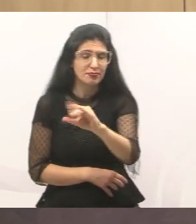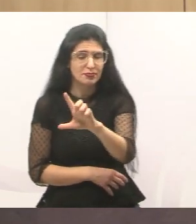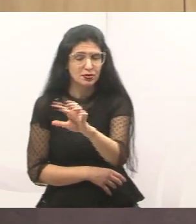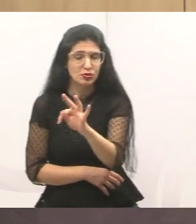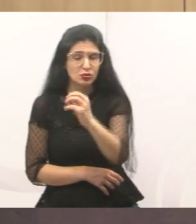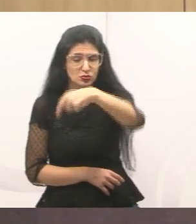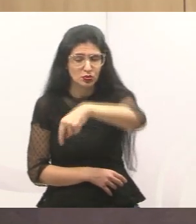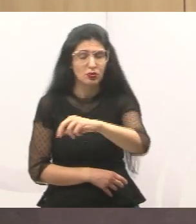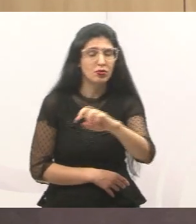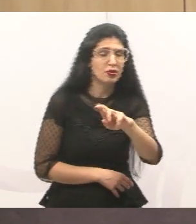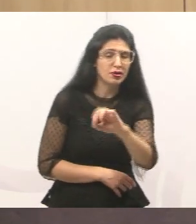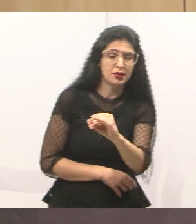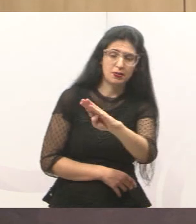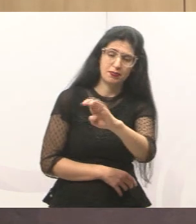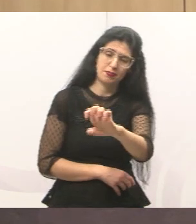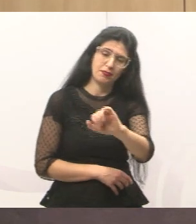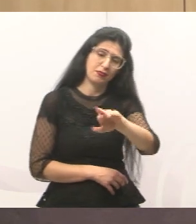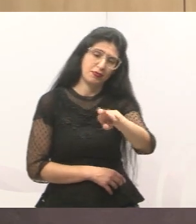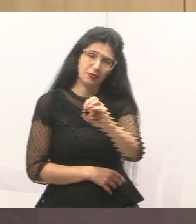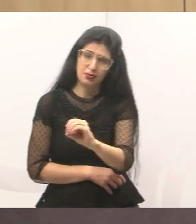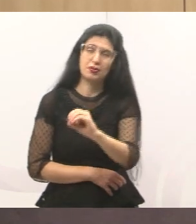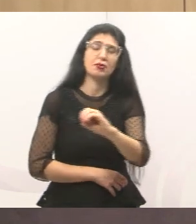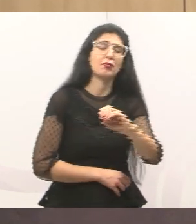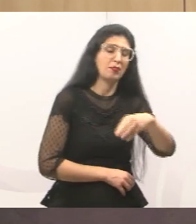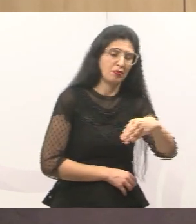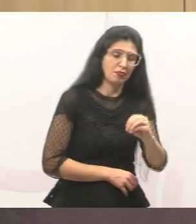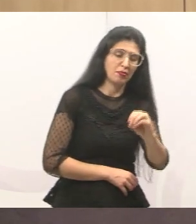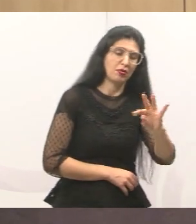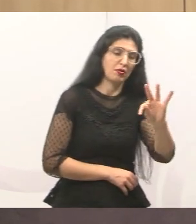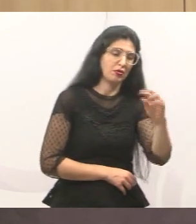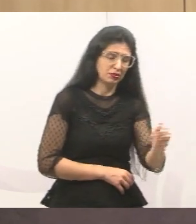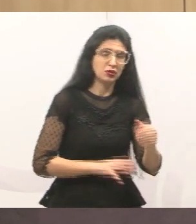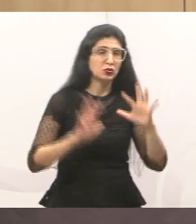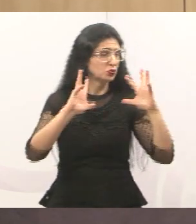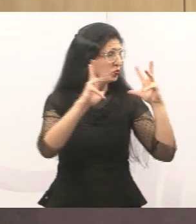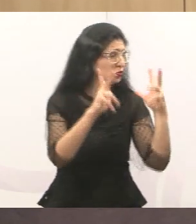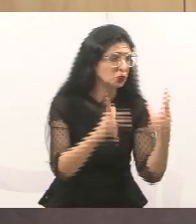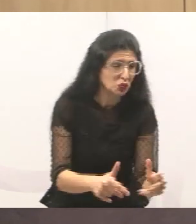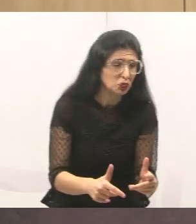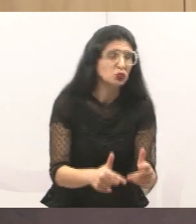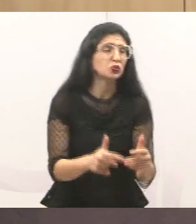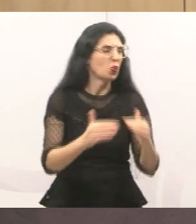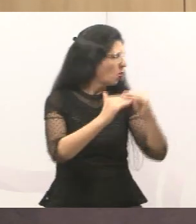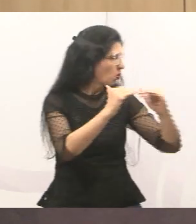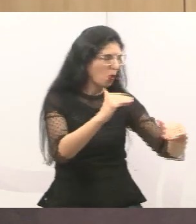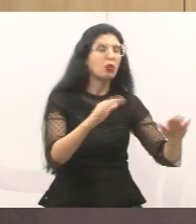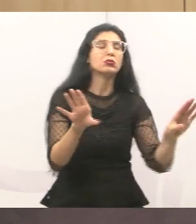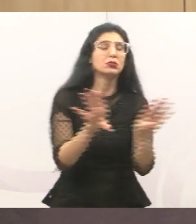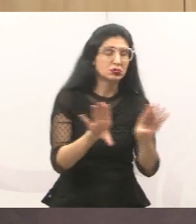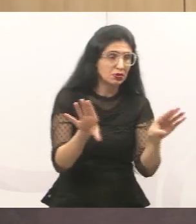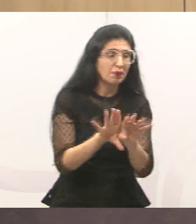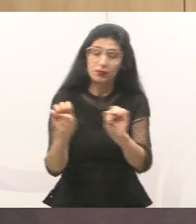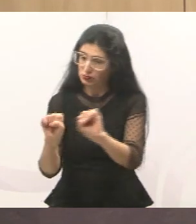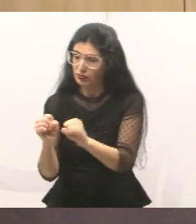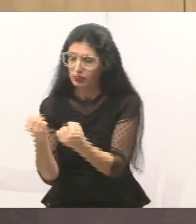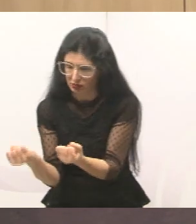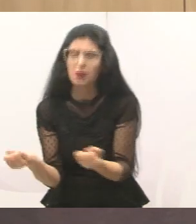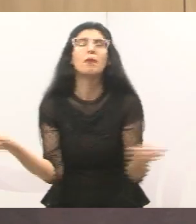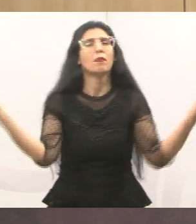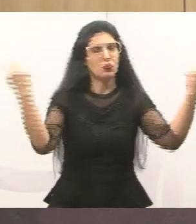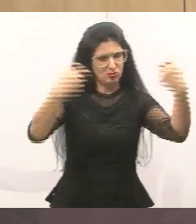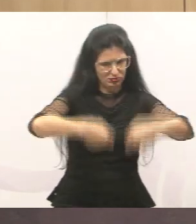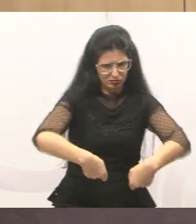as chances de exercer o contraditório e a ampla defesa. Na data de hoje, inclusive na forma